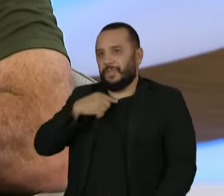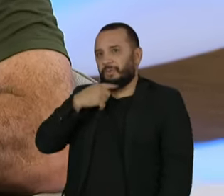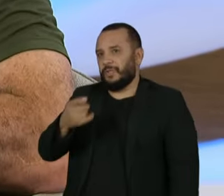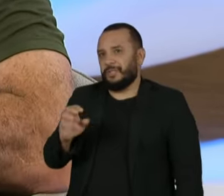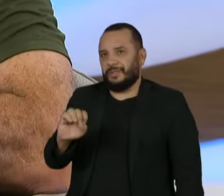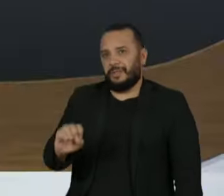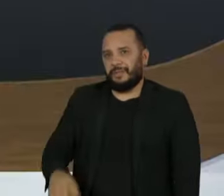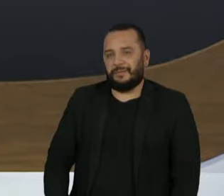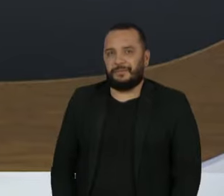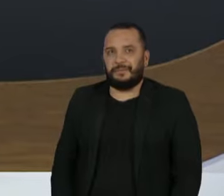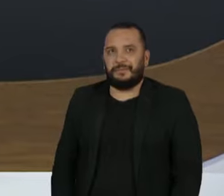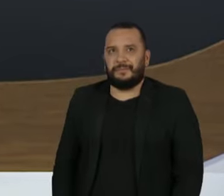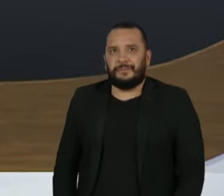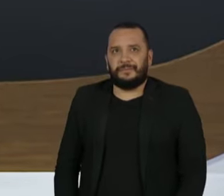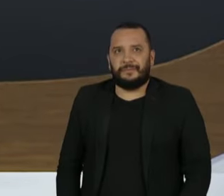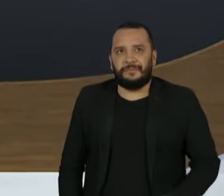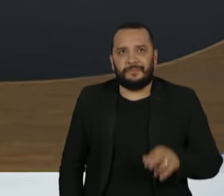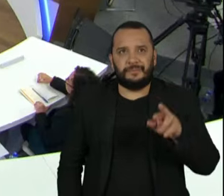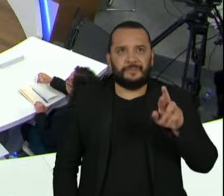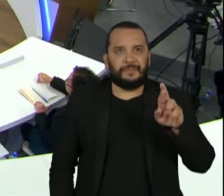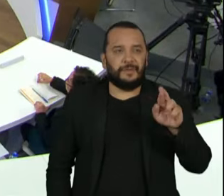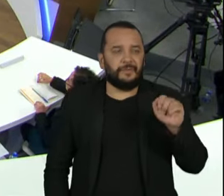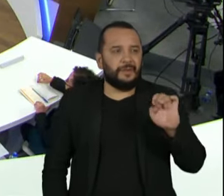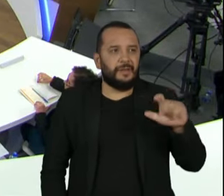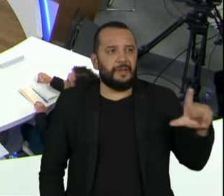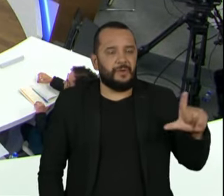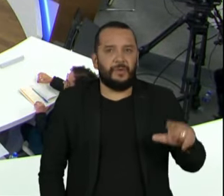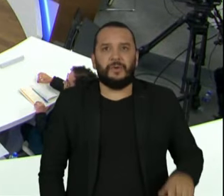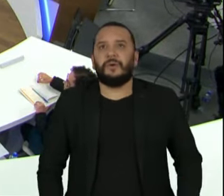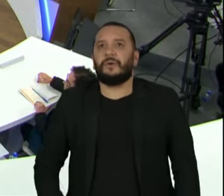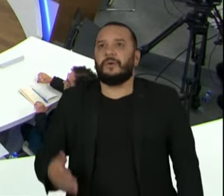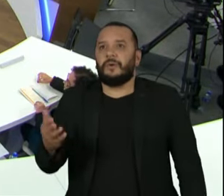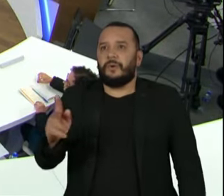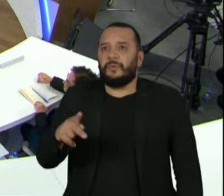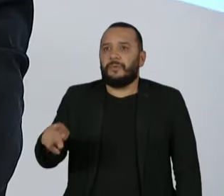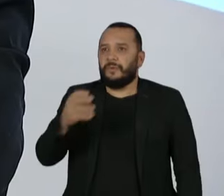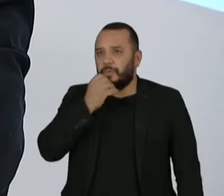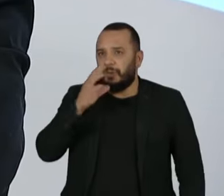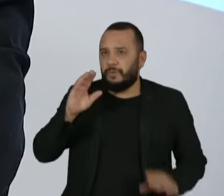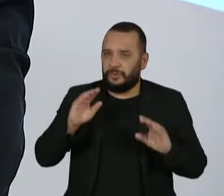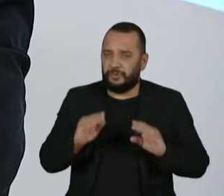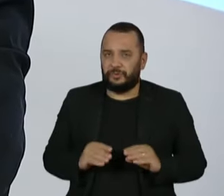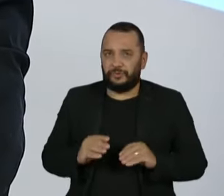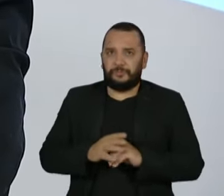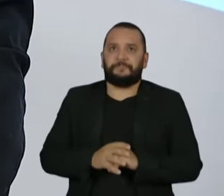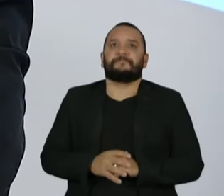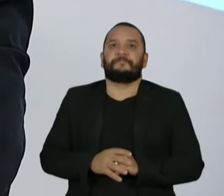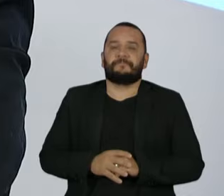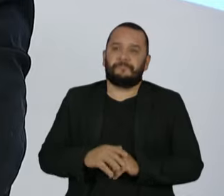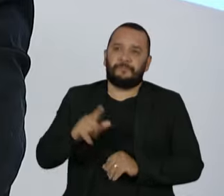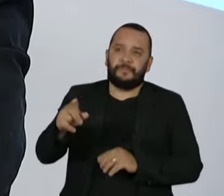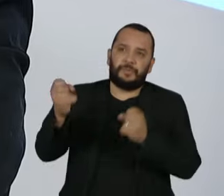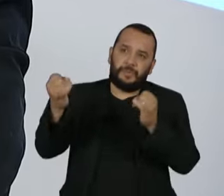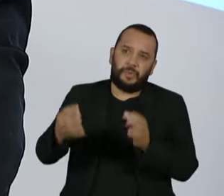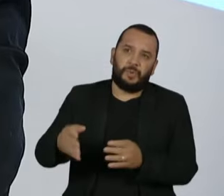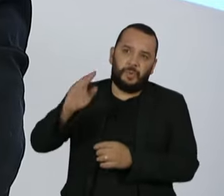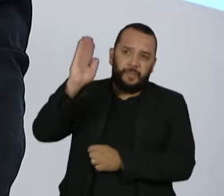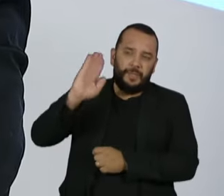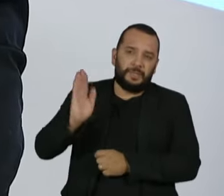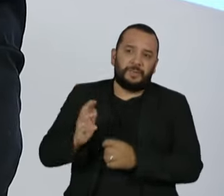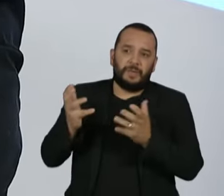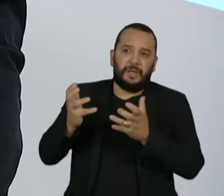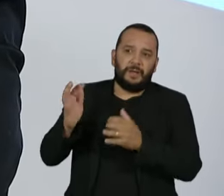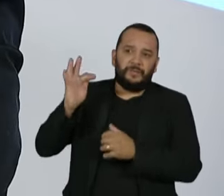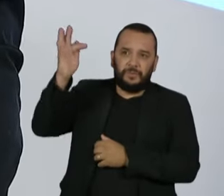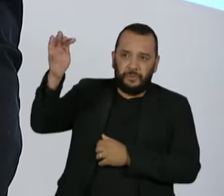nada Rafael Professor Boa noite você fala agora do que o Brasil Quer ser